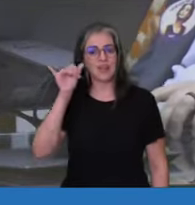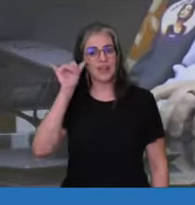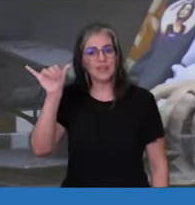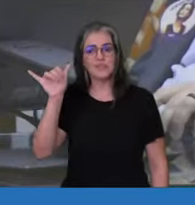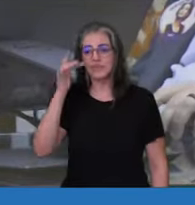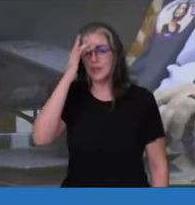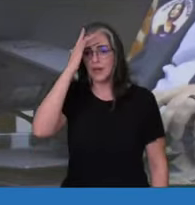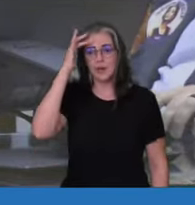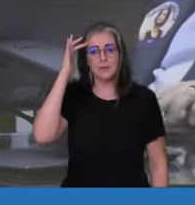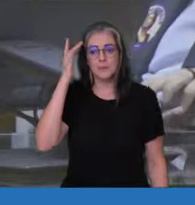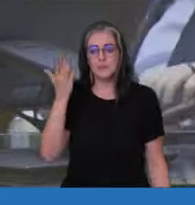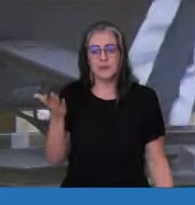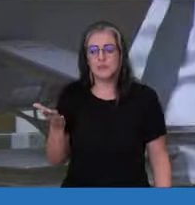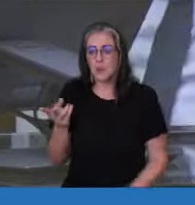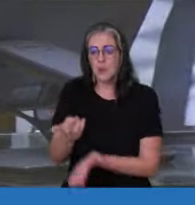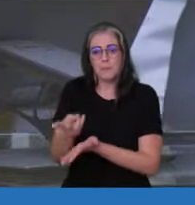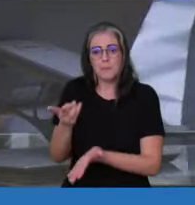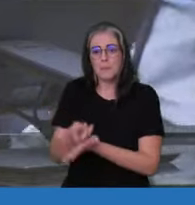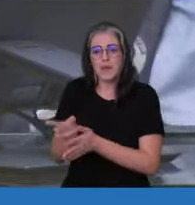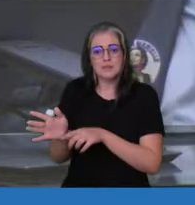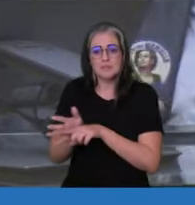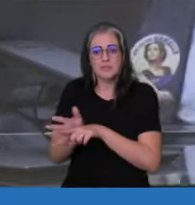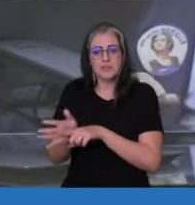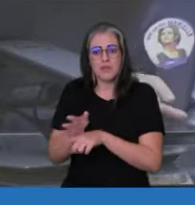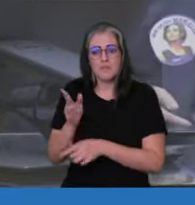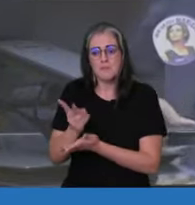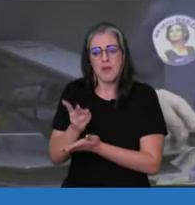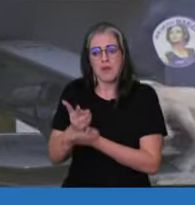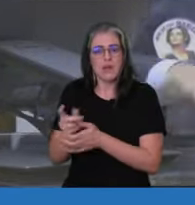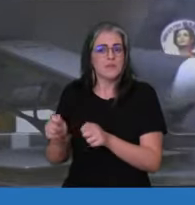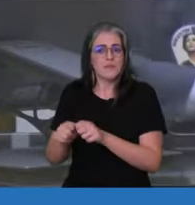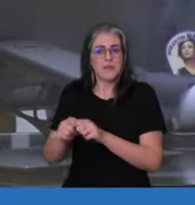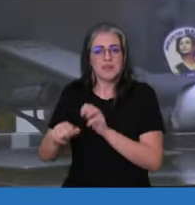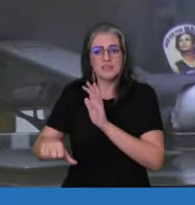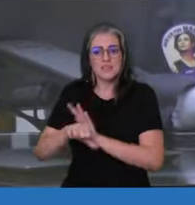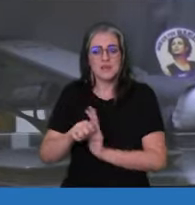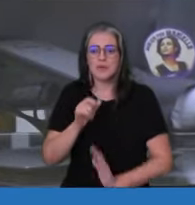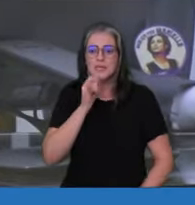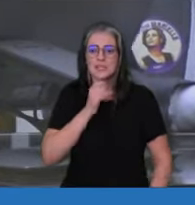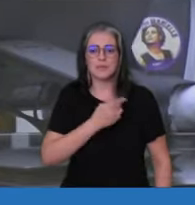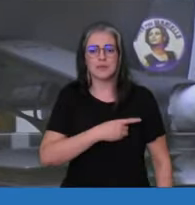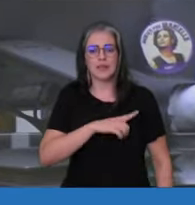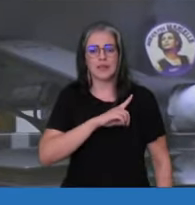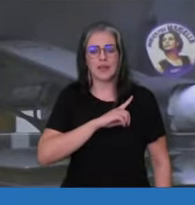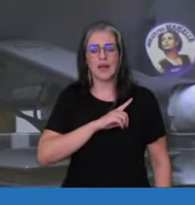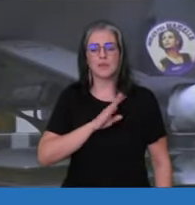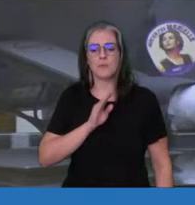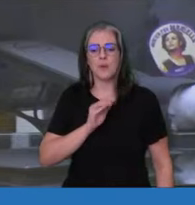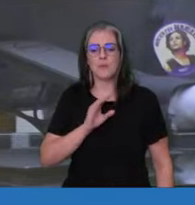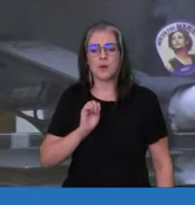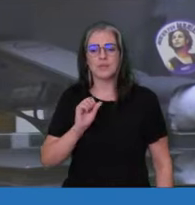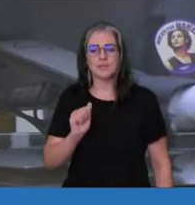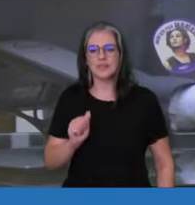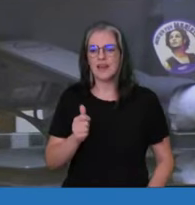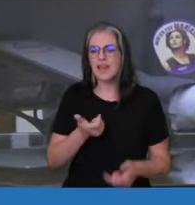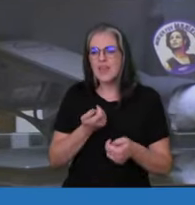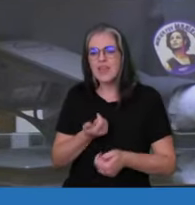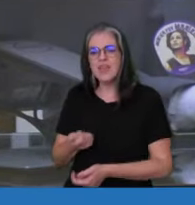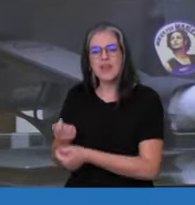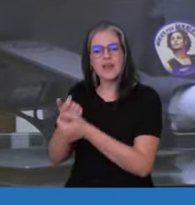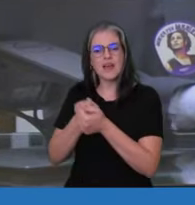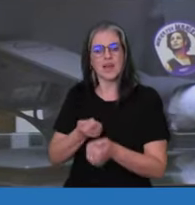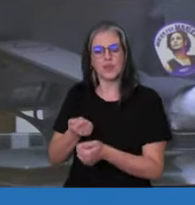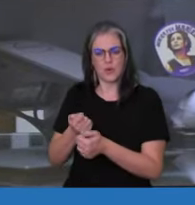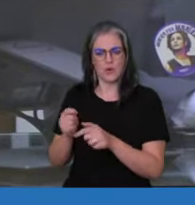o traidor delegado, chefe da polícia, Rivaldo Barbosa, que enganou a família de Marielle Franco de Ágata.